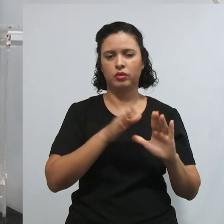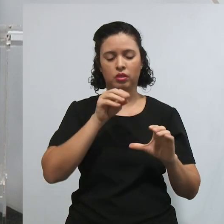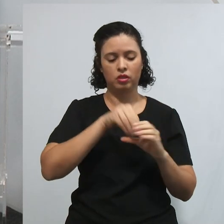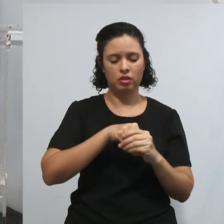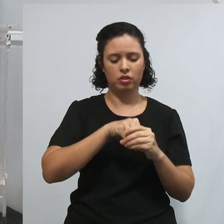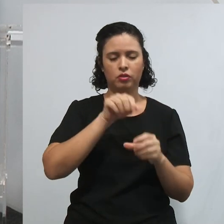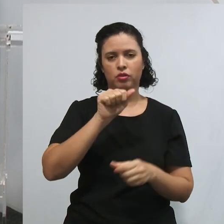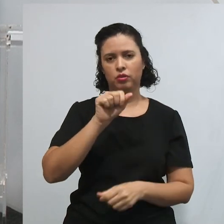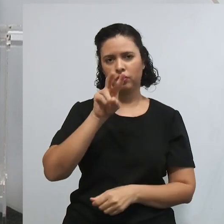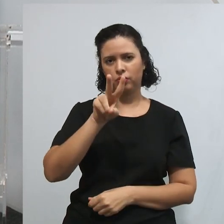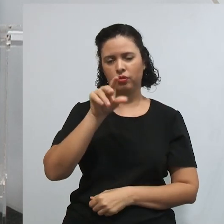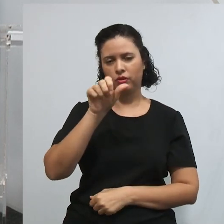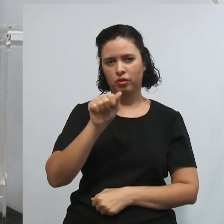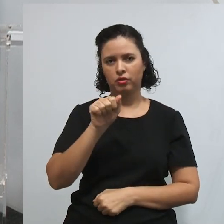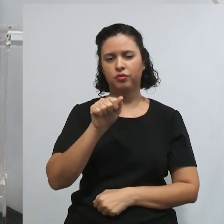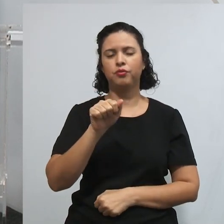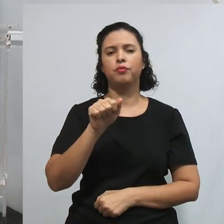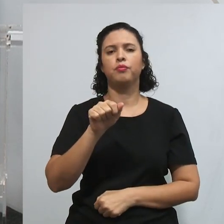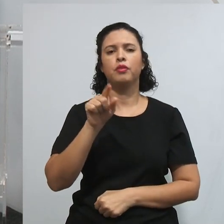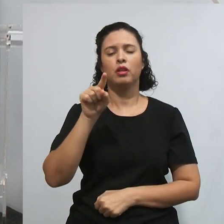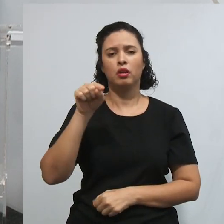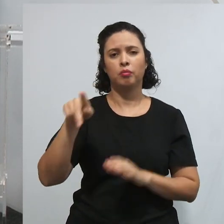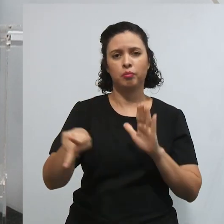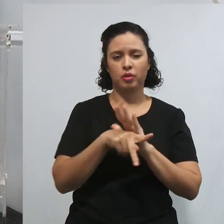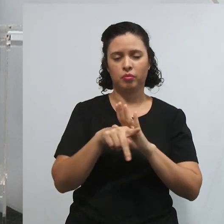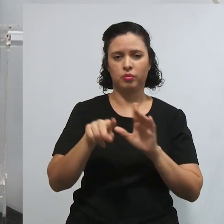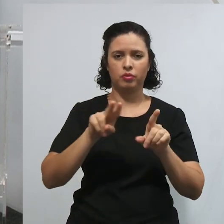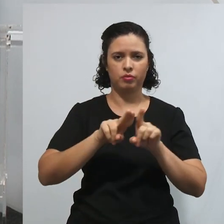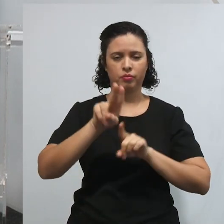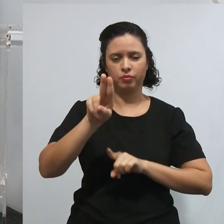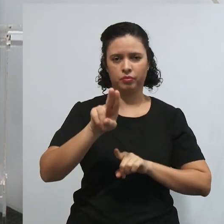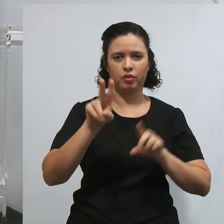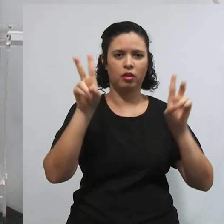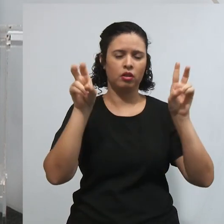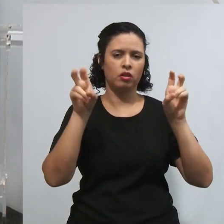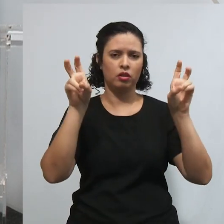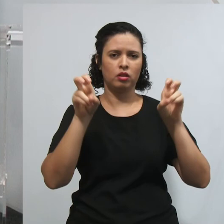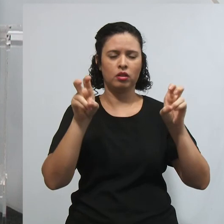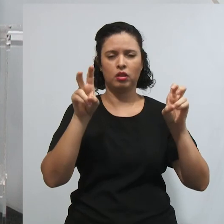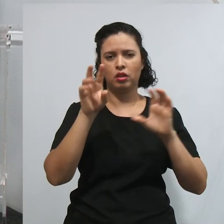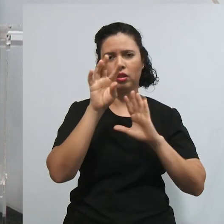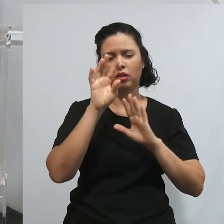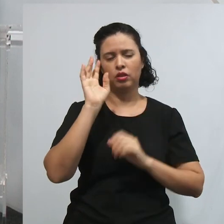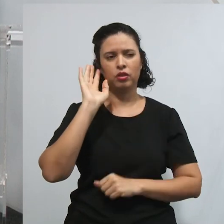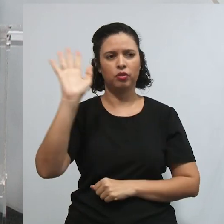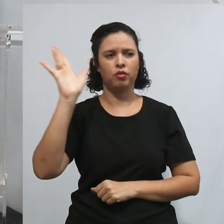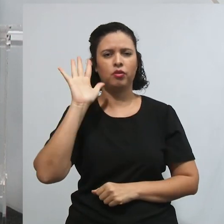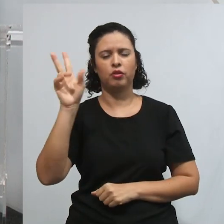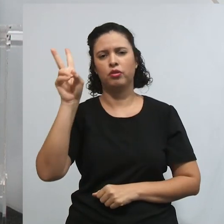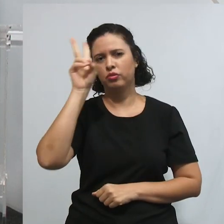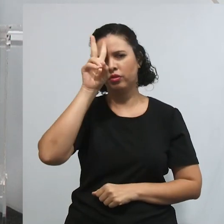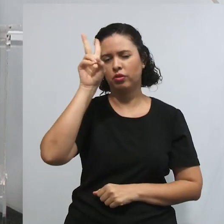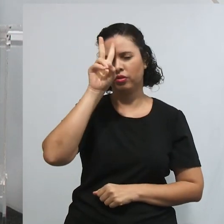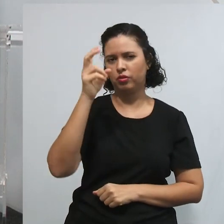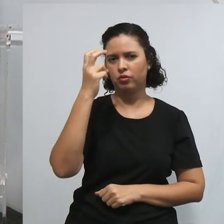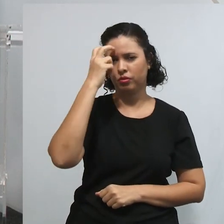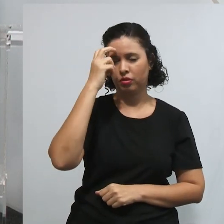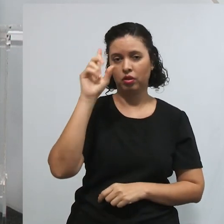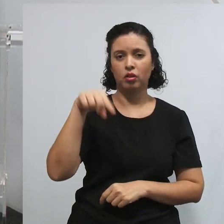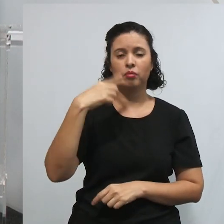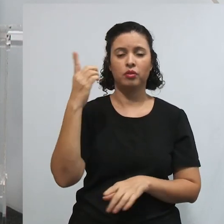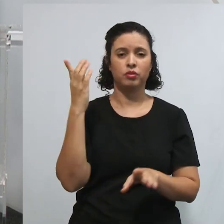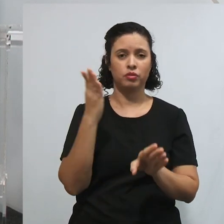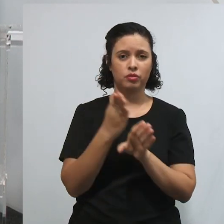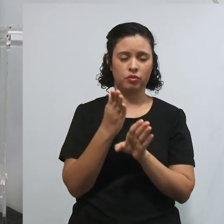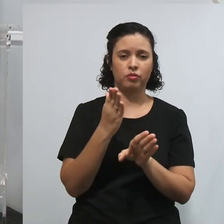proporcionados pela disciplina, especialmente para esta unidade que fala sobre a teoria histórico-cultural. E a gente se encontra na